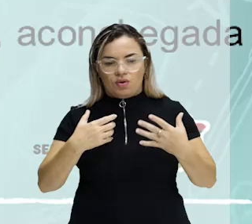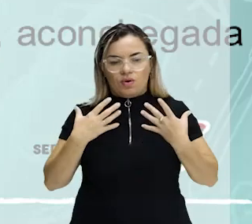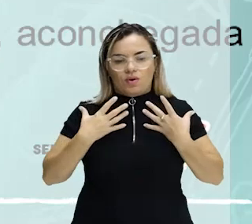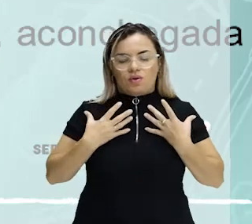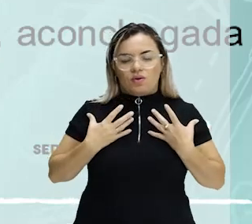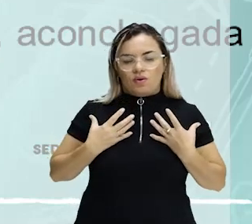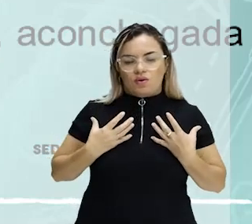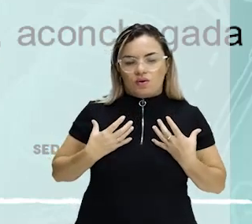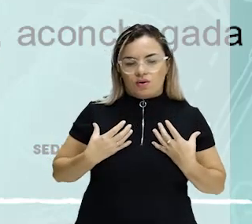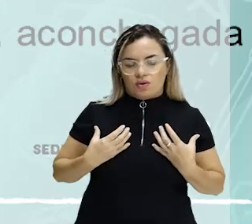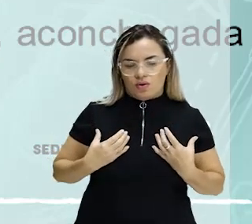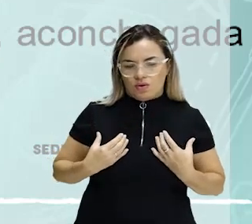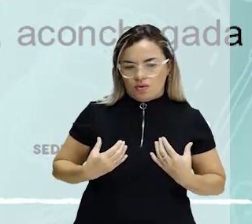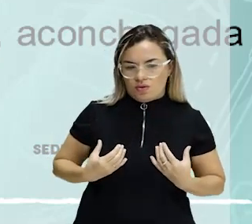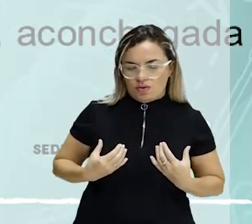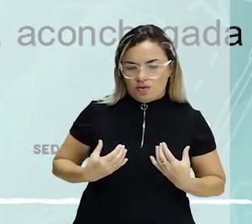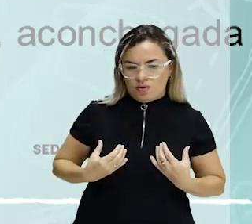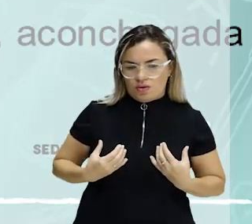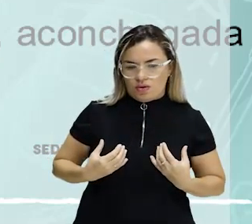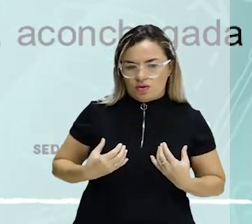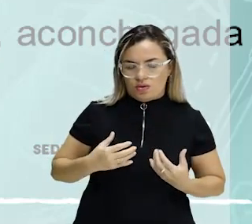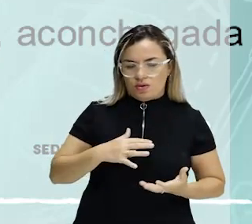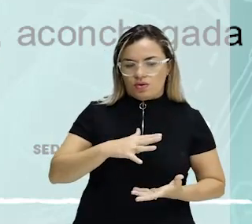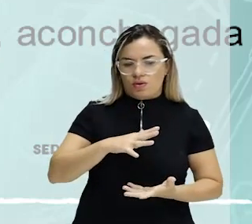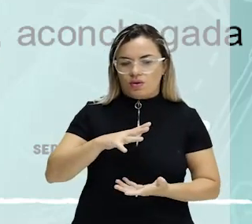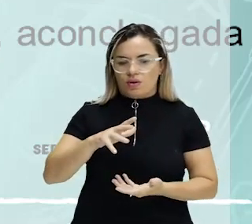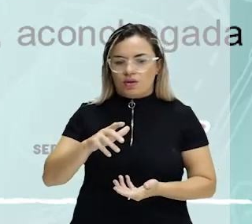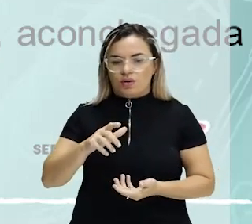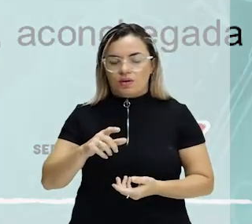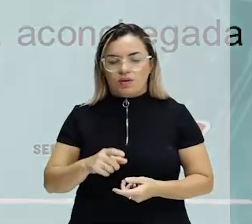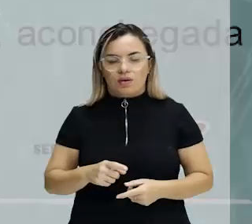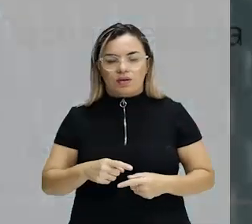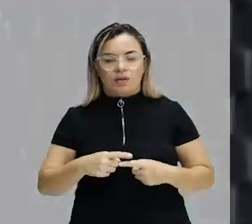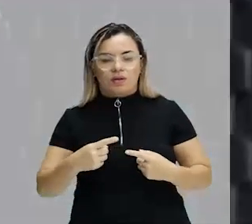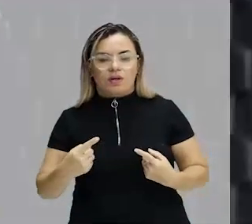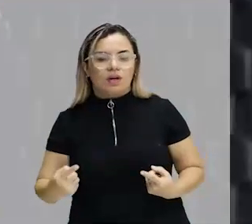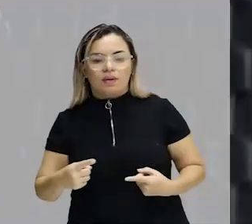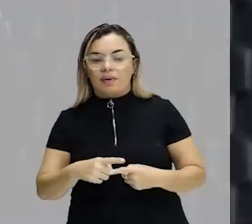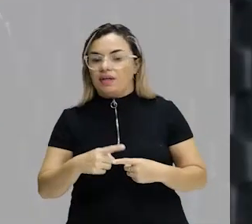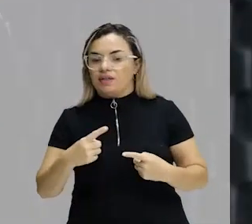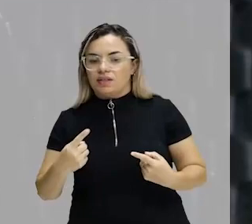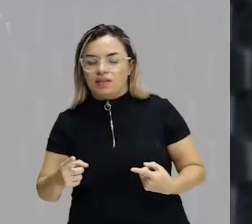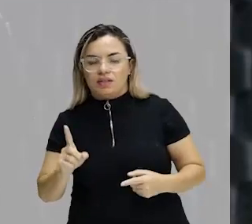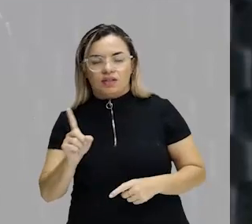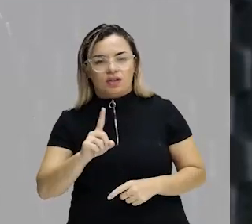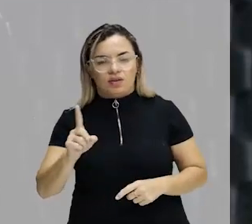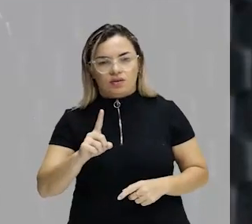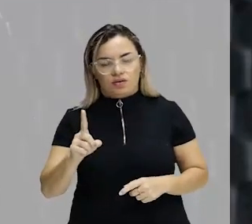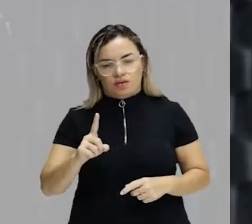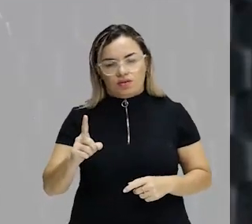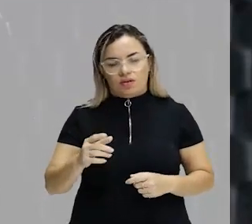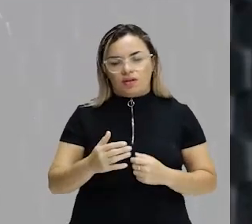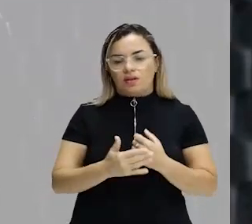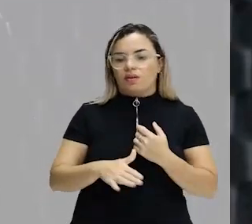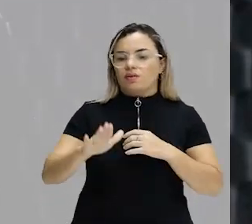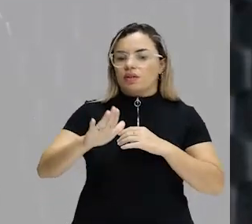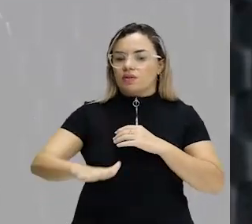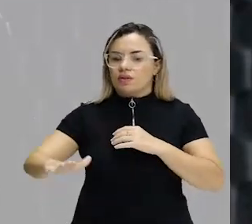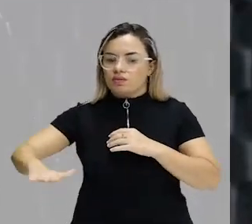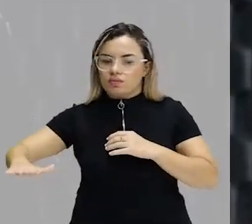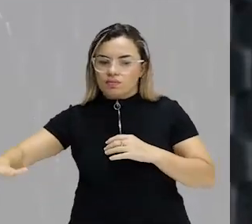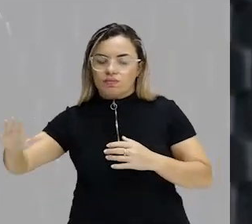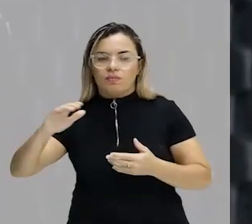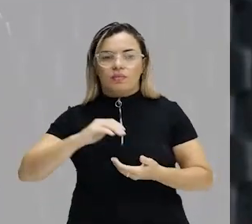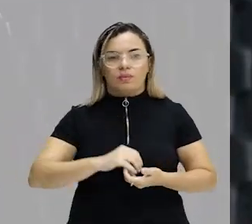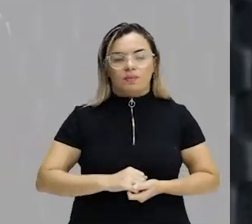Ele não pesa mais que a mão de uma criança. Consequência, tá certo? Beleza, mais